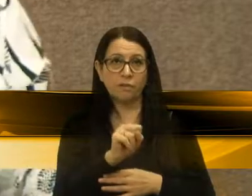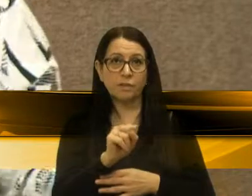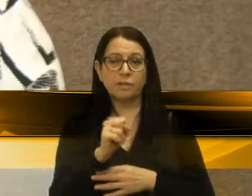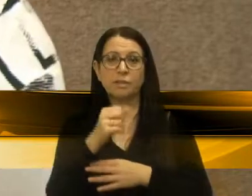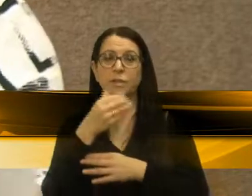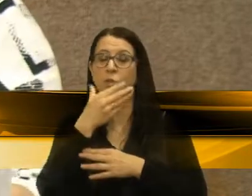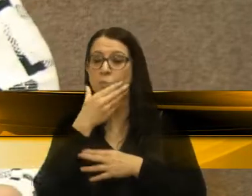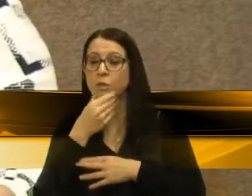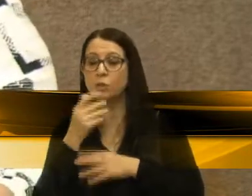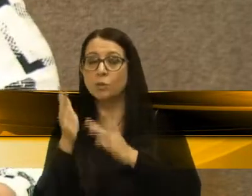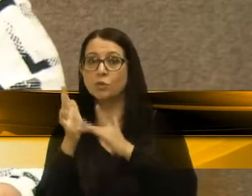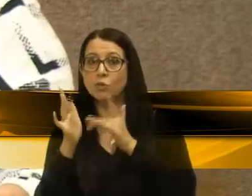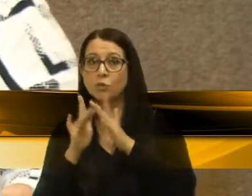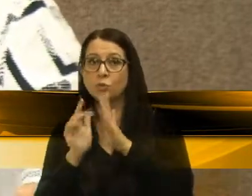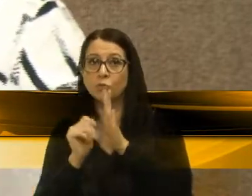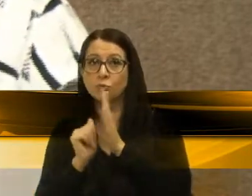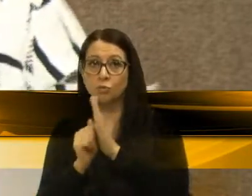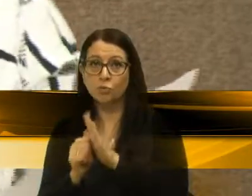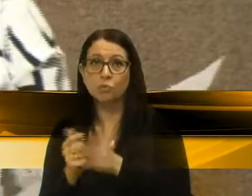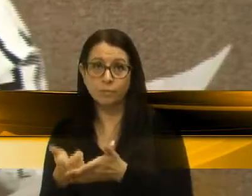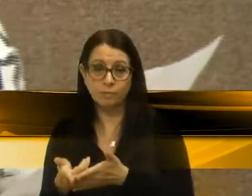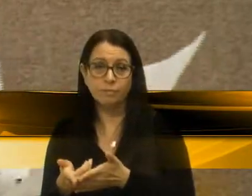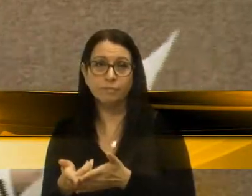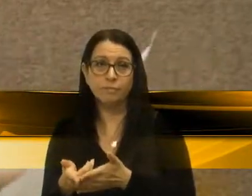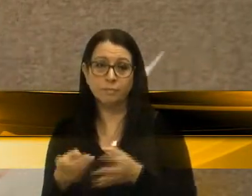Jesus, né?